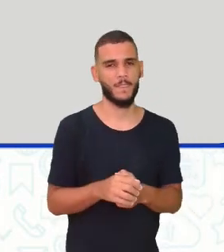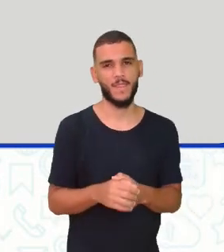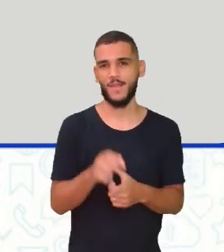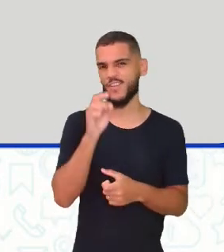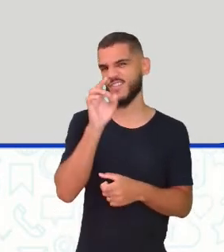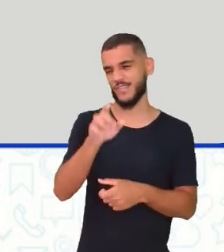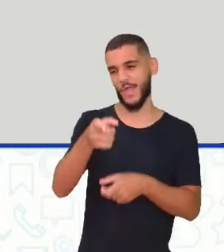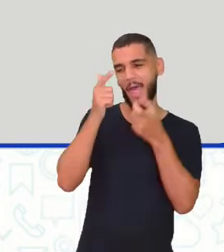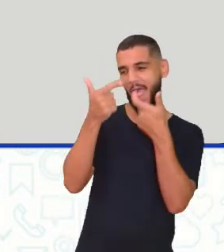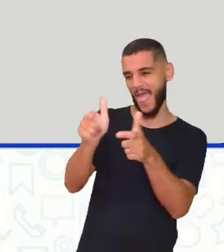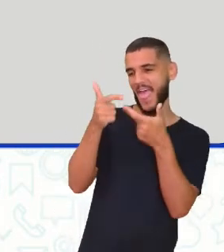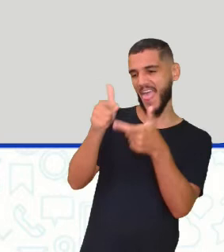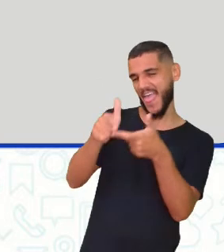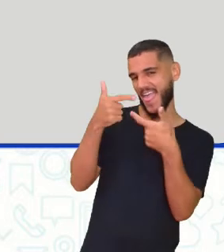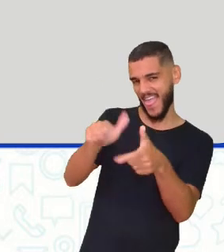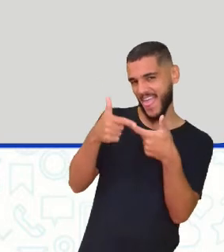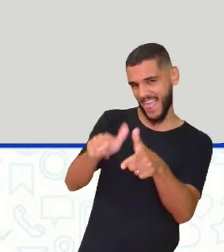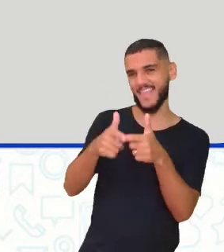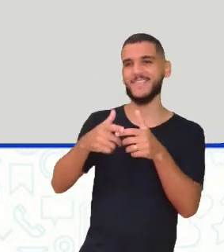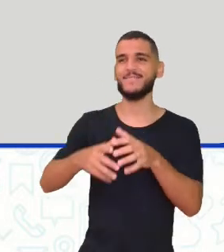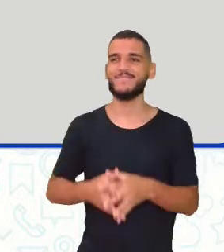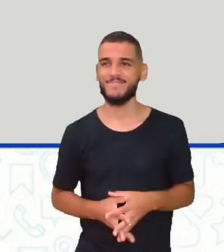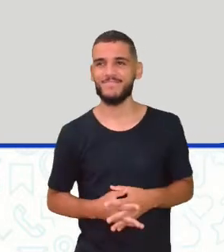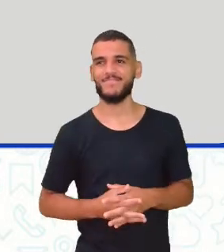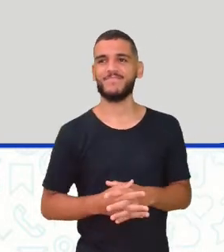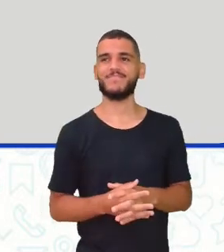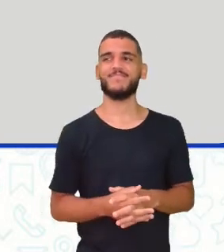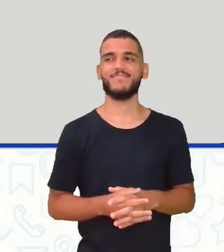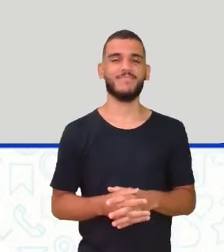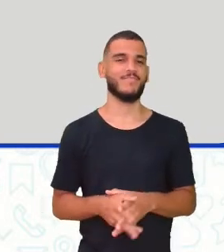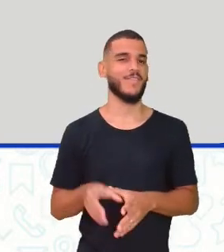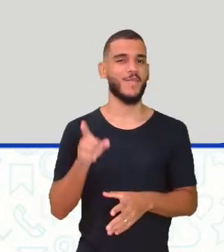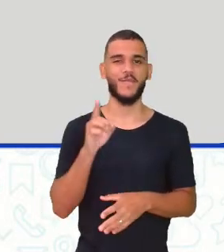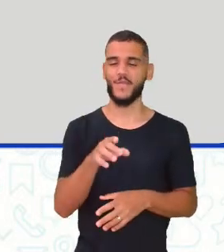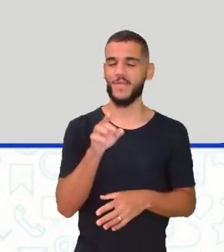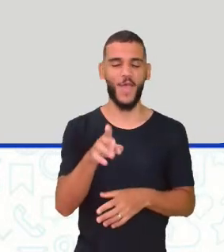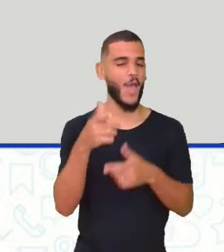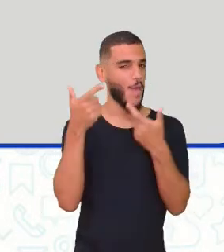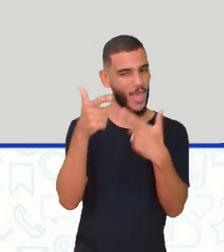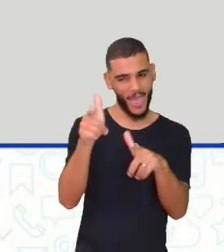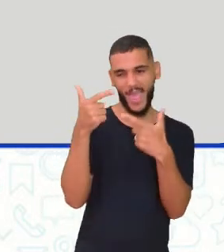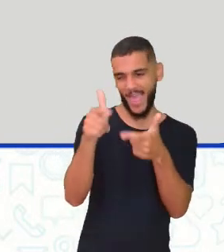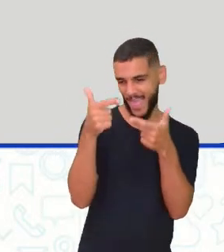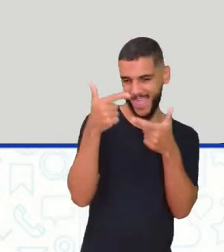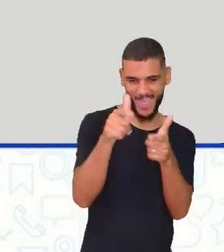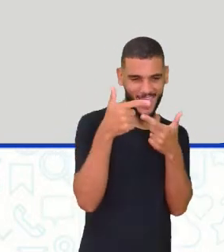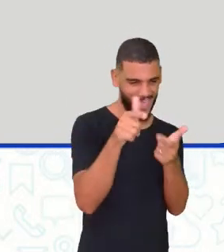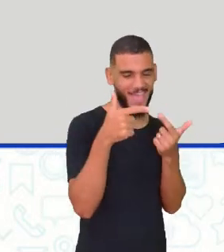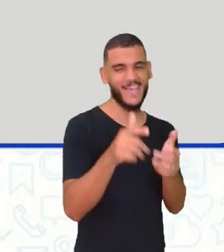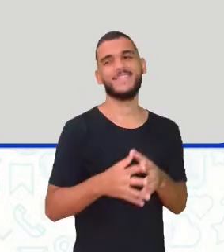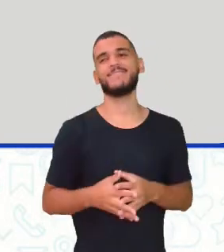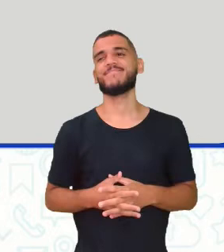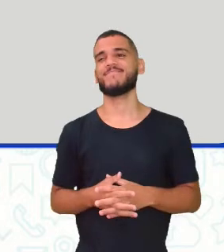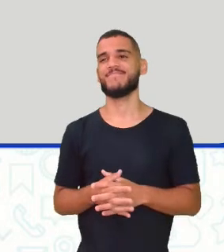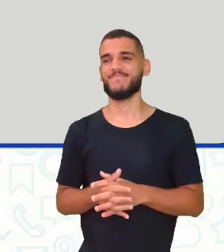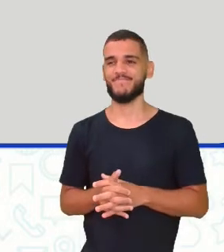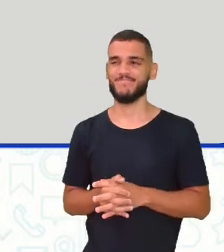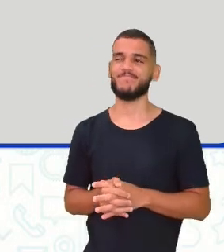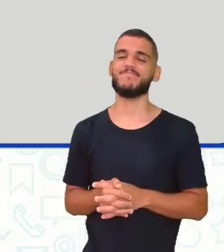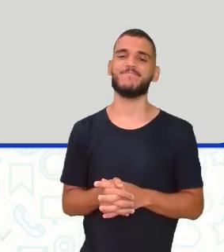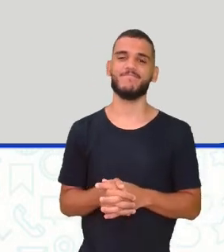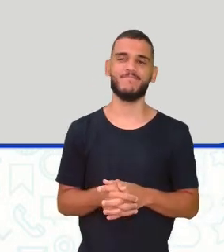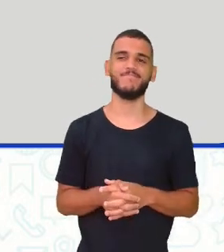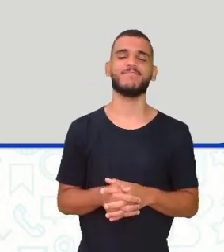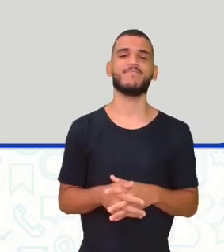só zoeira, não é? Só zoeira. Aí vocês entendem, né? Esse termo só zoeira